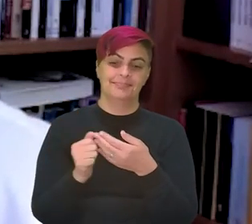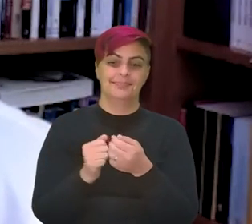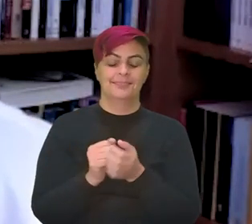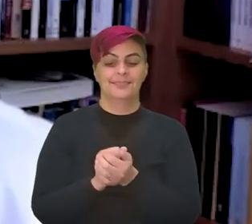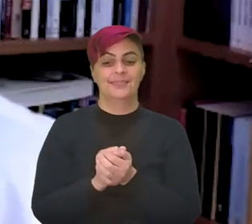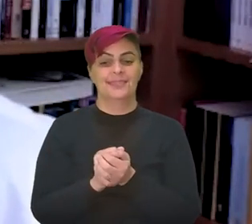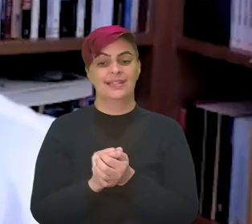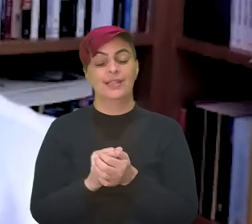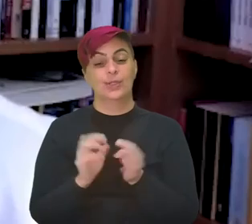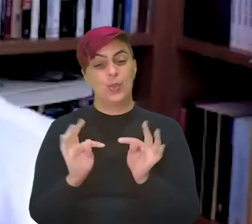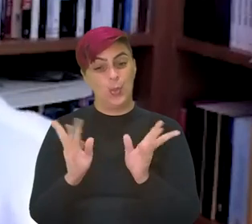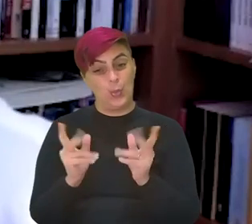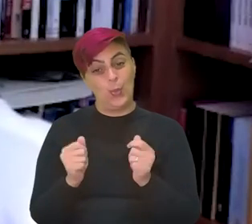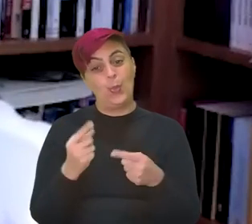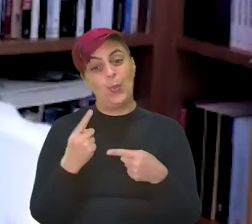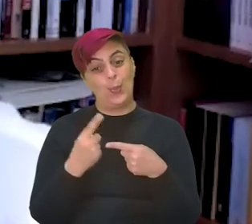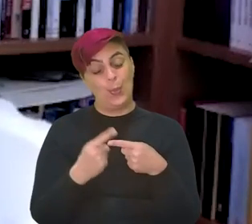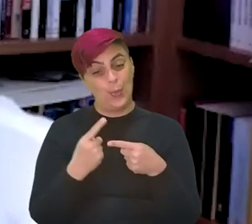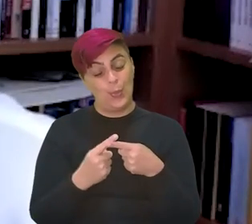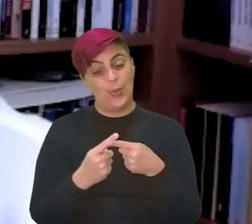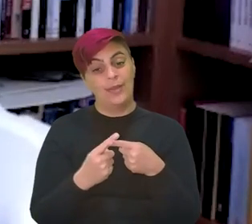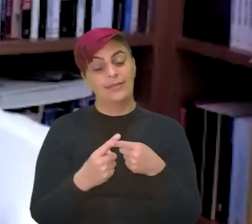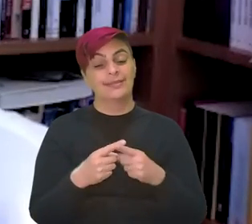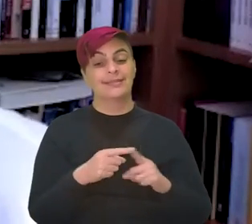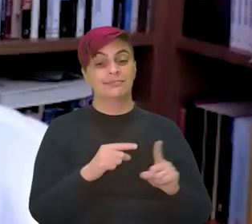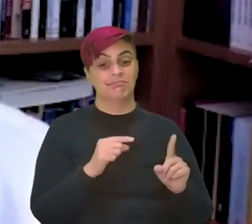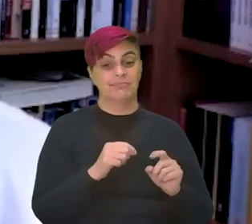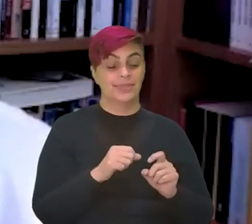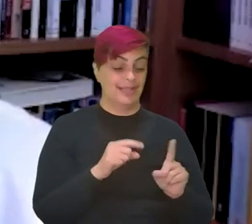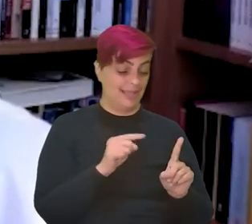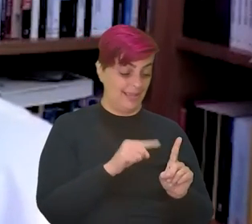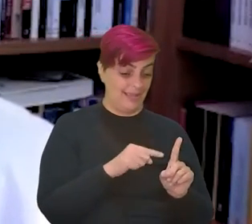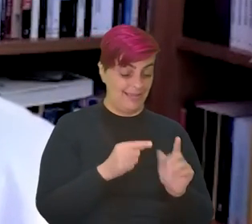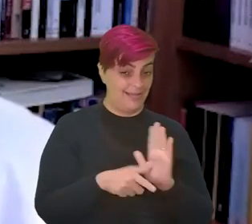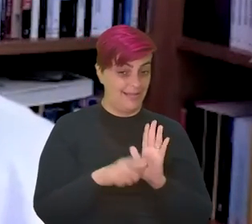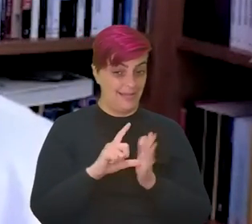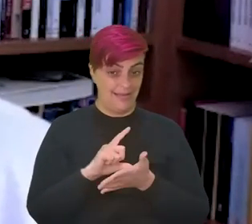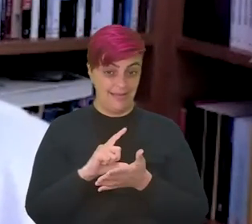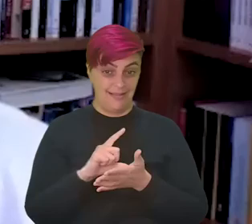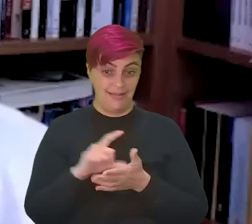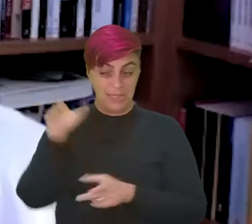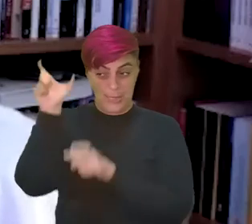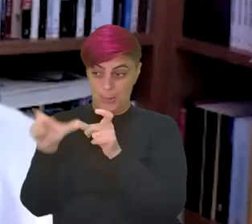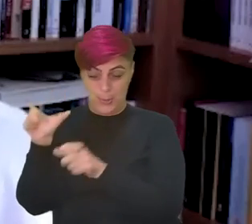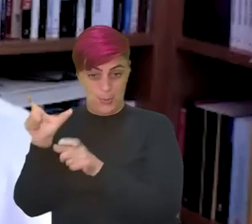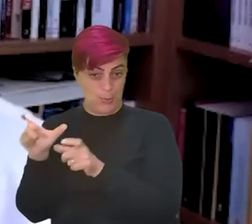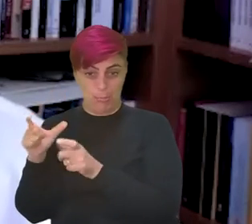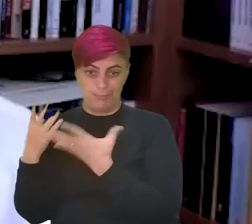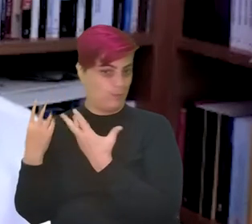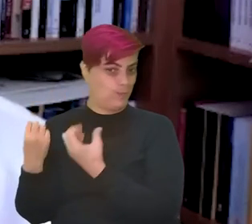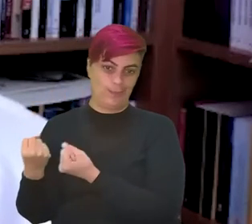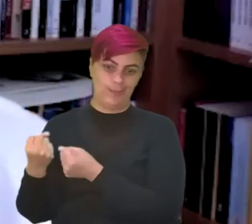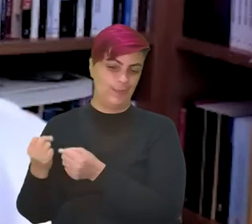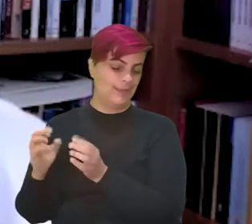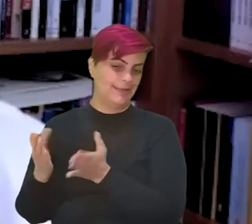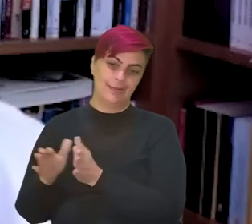ter, enfim, e tudo se deve ao fato de que ele teve duas negativas para publicar o livro, né? E